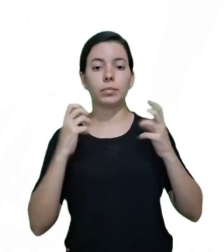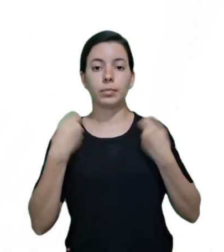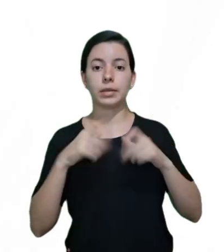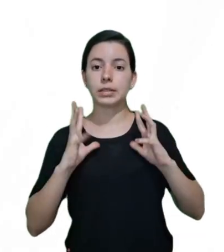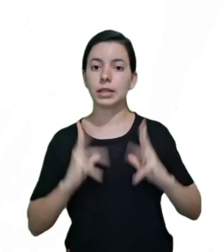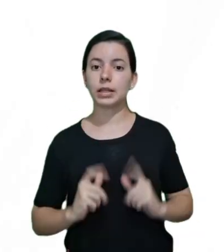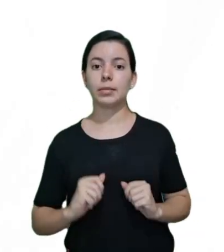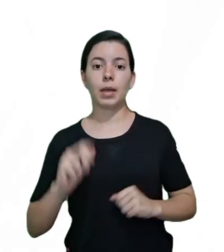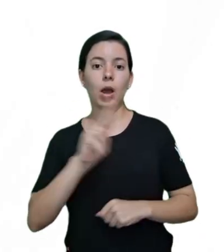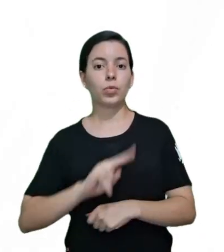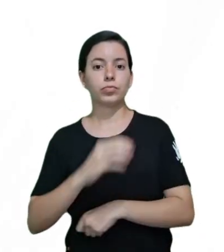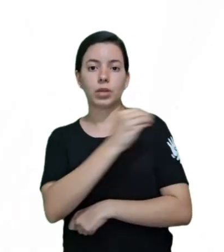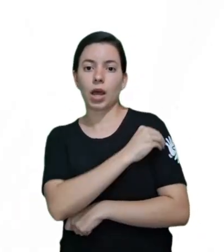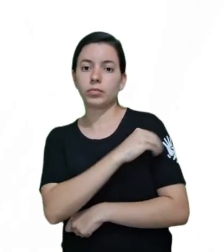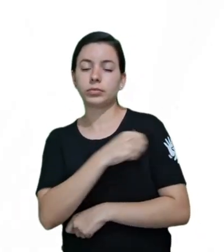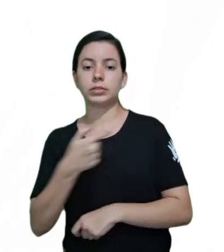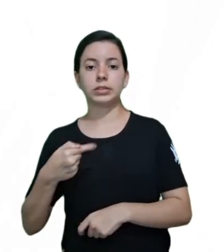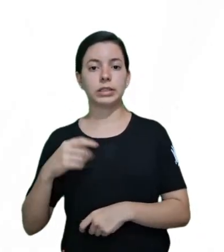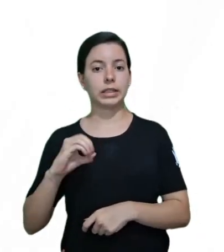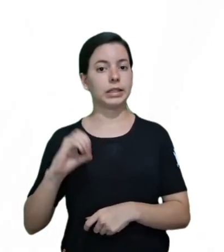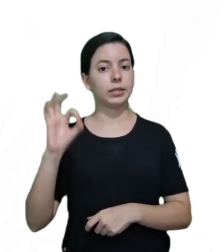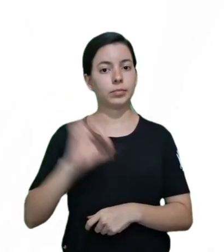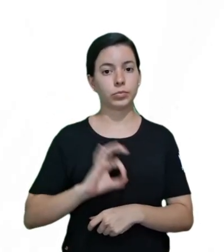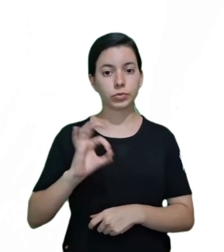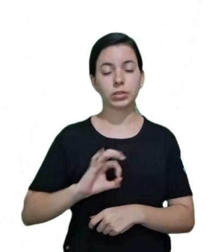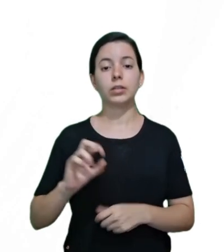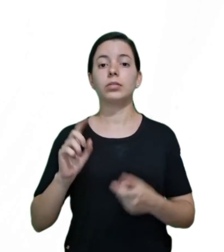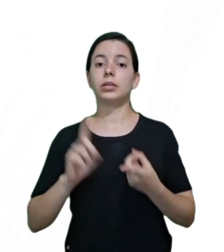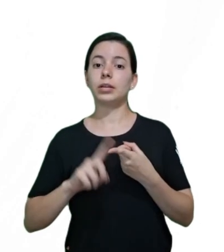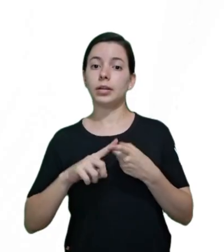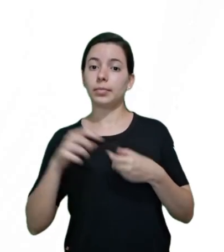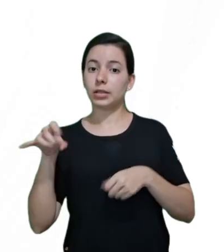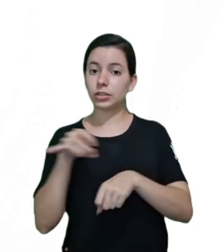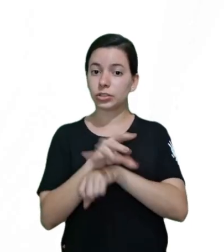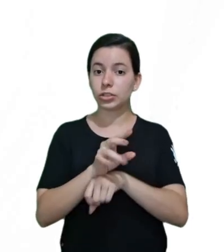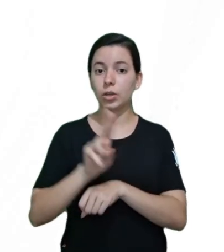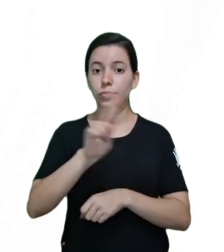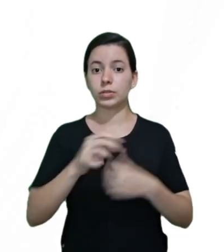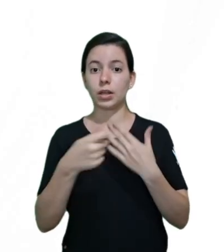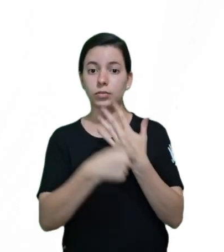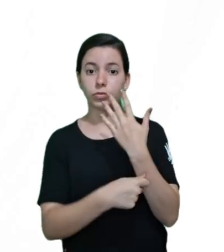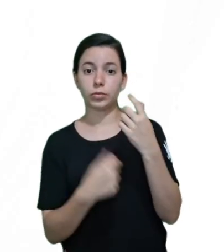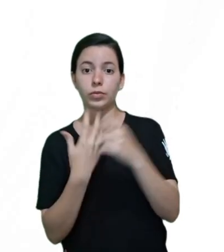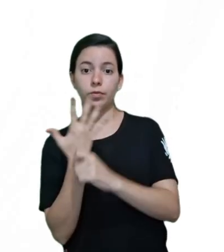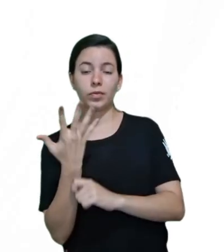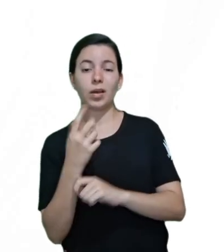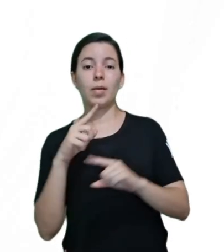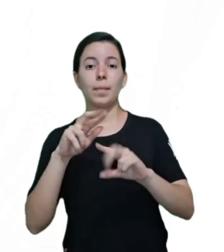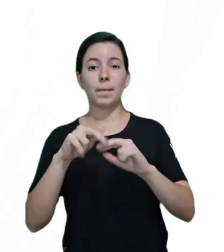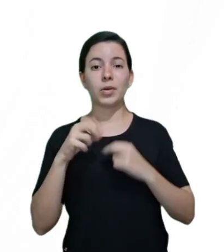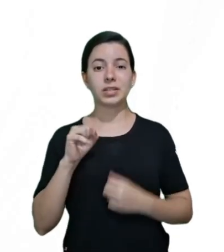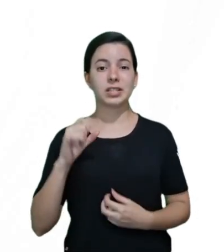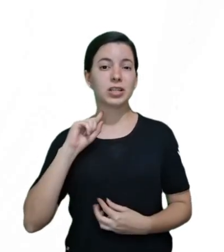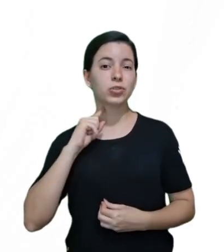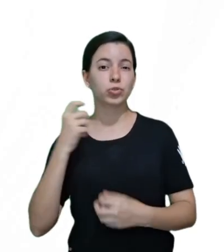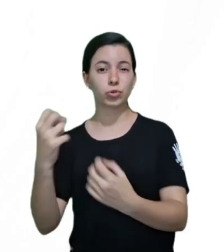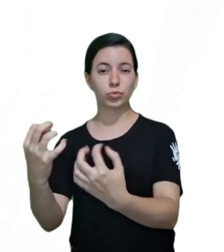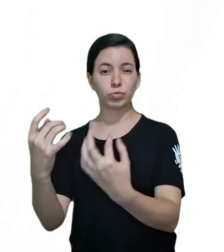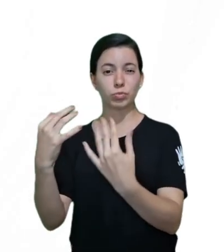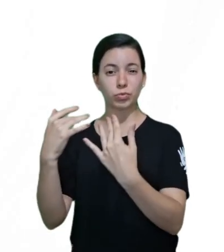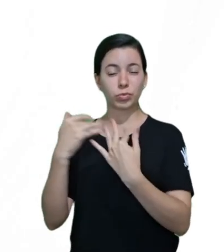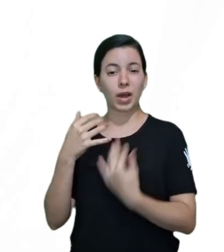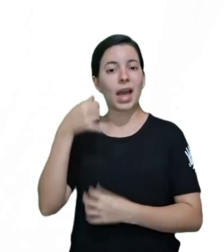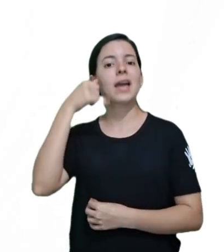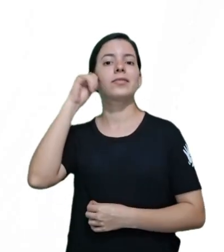área de trabalho com álcool 70%. Recomenda-se o uso de luvas. Isso irá evitar que contaminantes externos entrem em contato